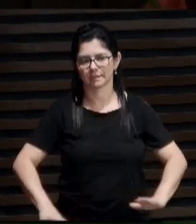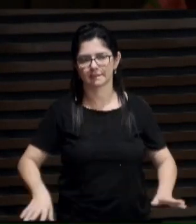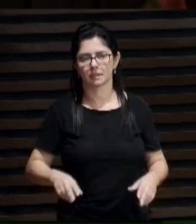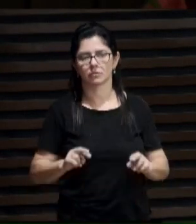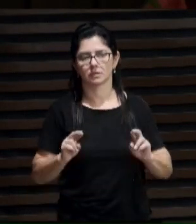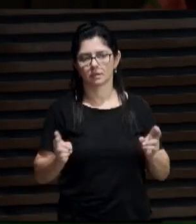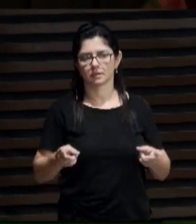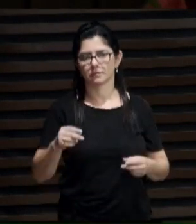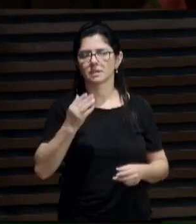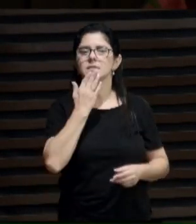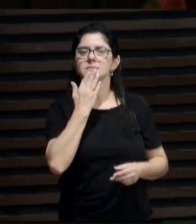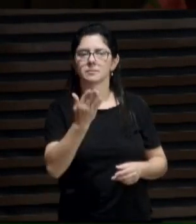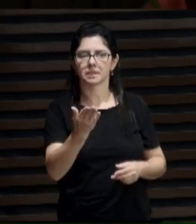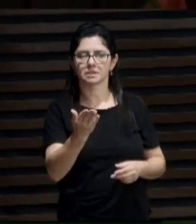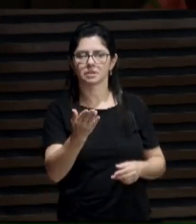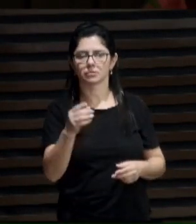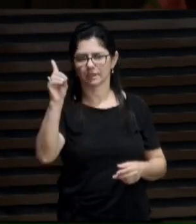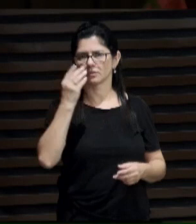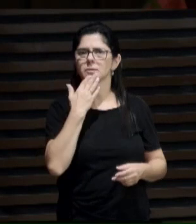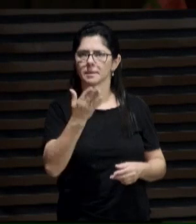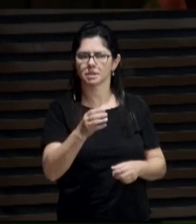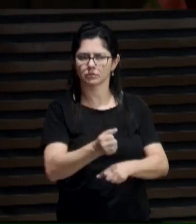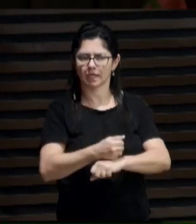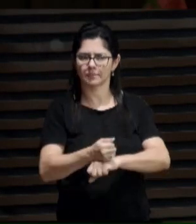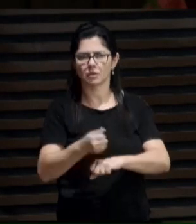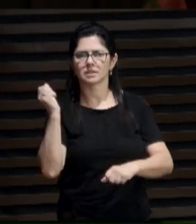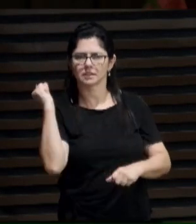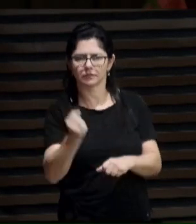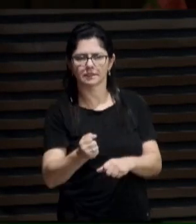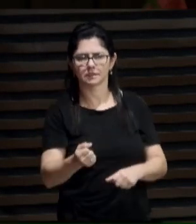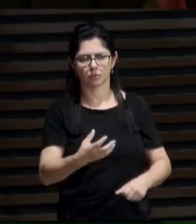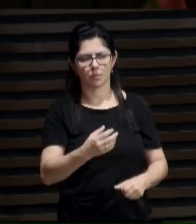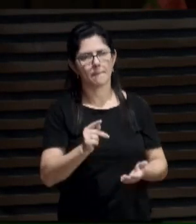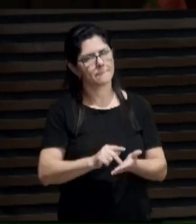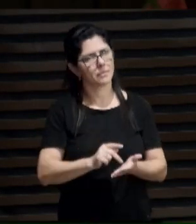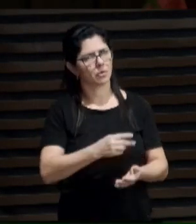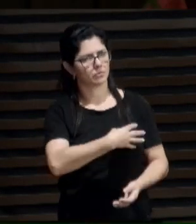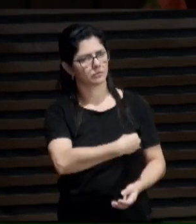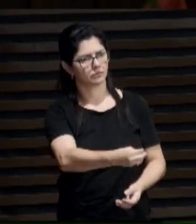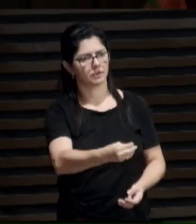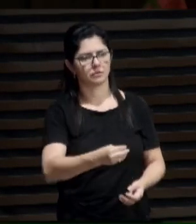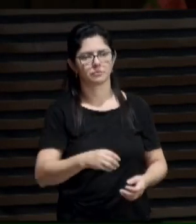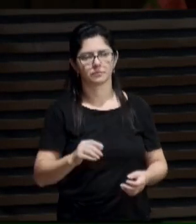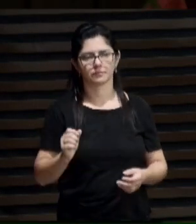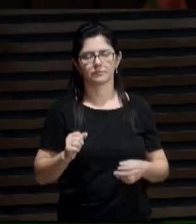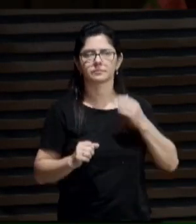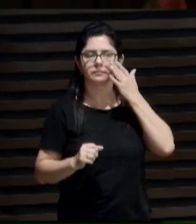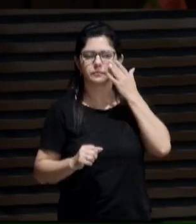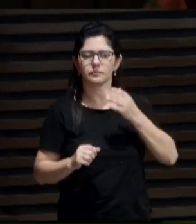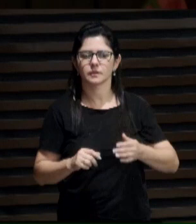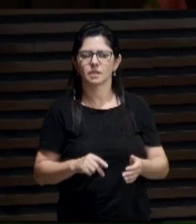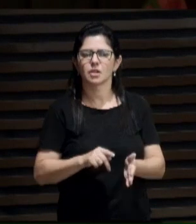que Abraão sacrificasse seu próprio filho. Quando Isaque interrogou seu pai quanto à oferta para